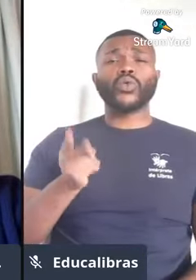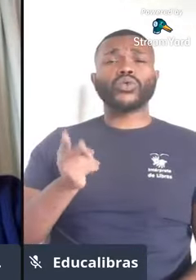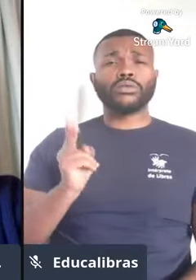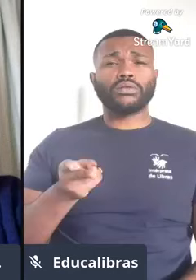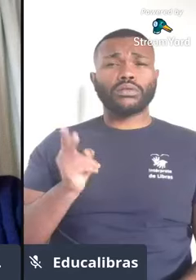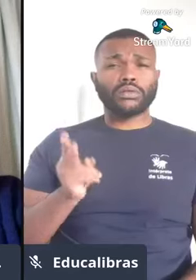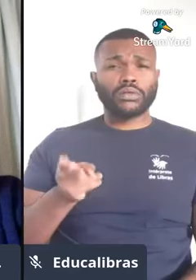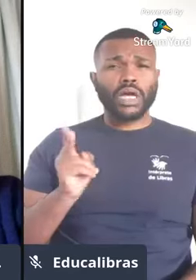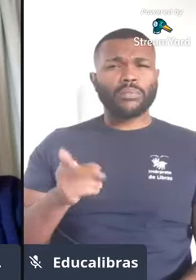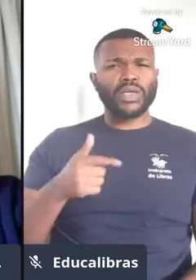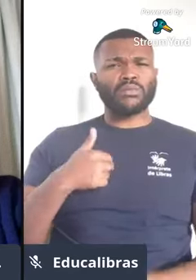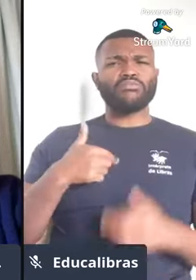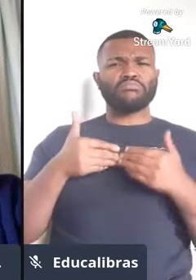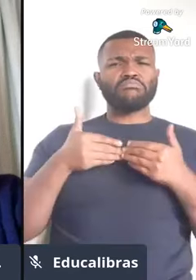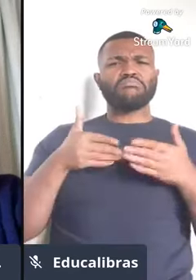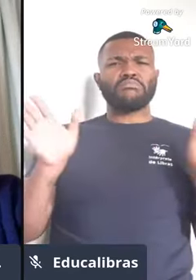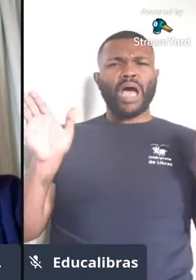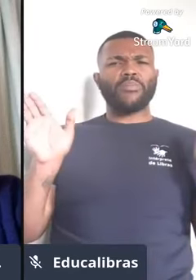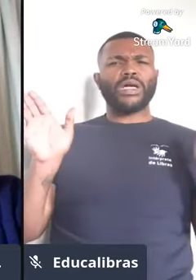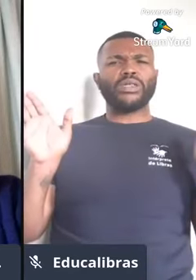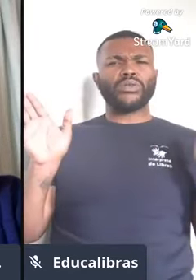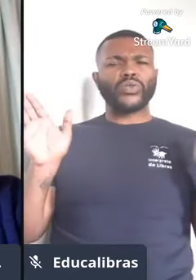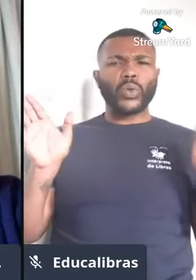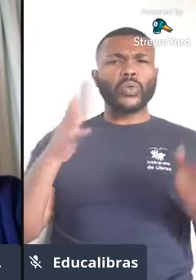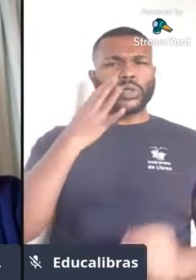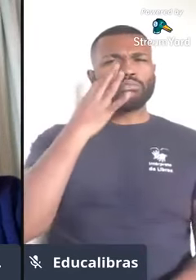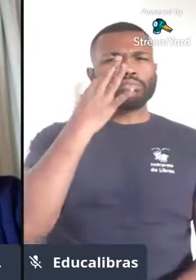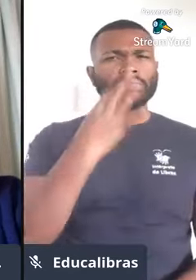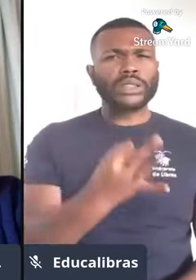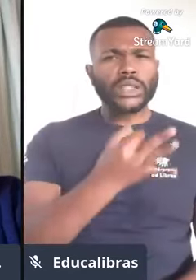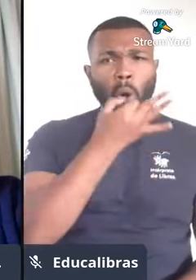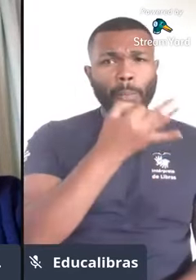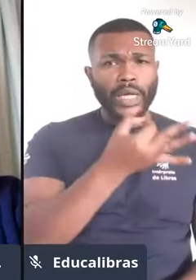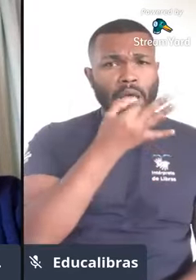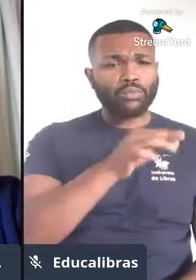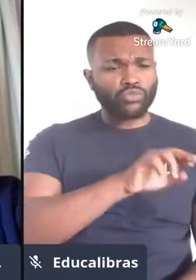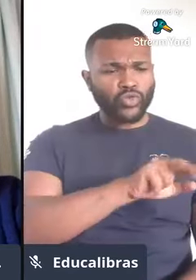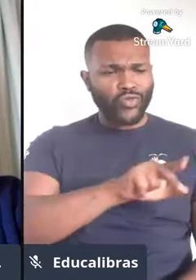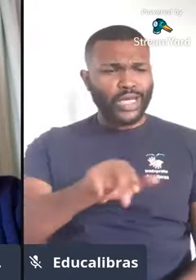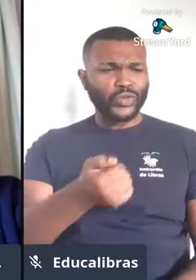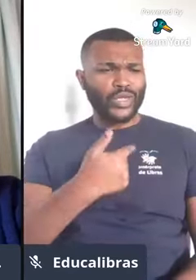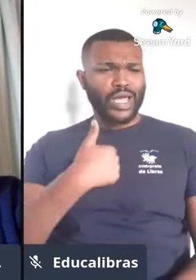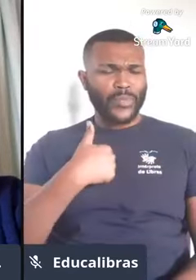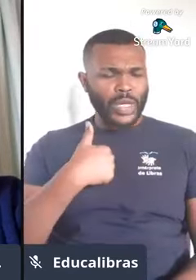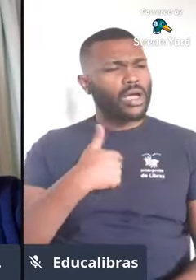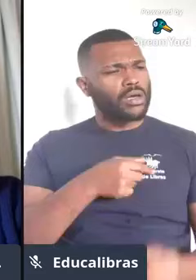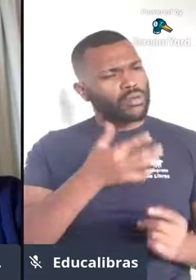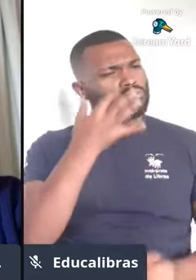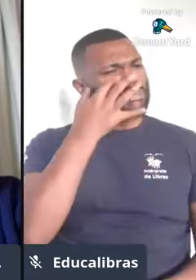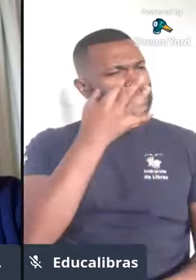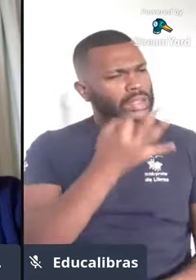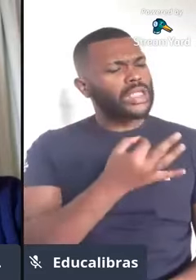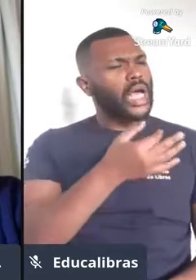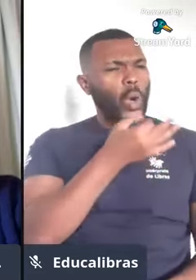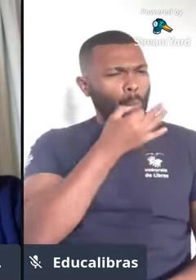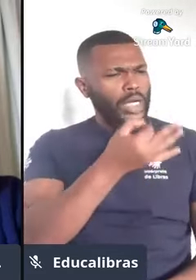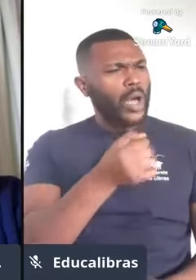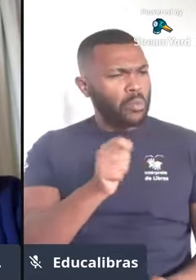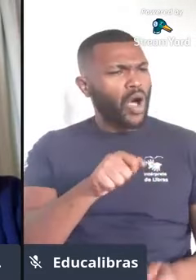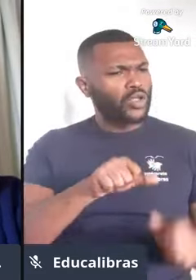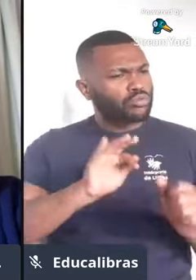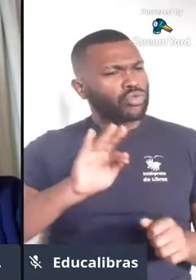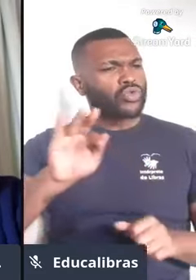aberto a ouvir opiniões eventualmente divergentes das minhas e não tenho nenhum prurido em mudar de opinião quando eu percebo que as